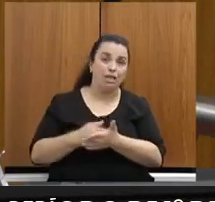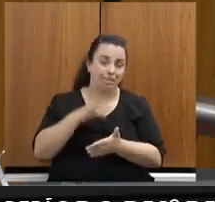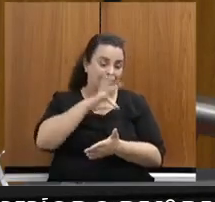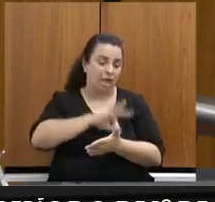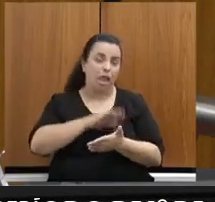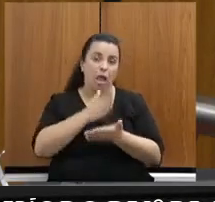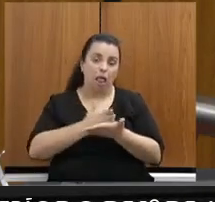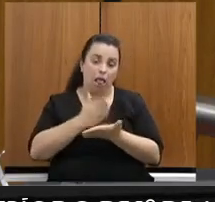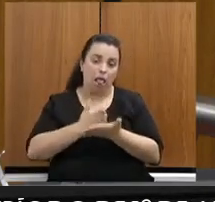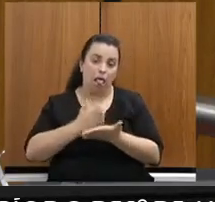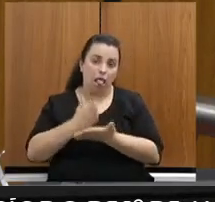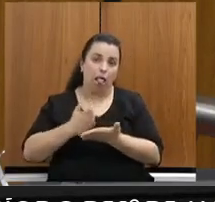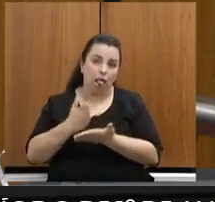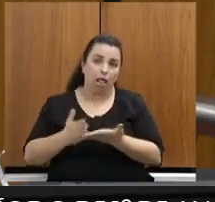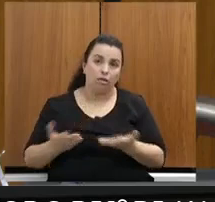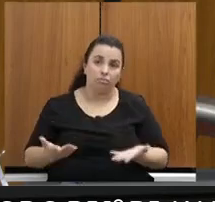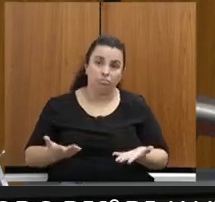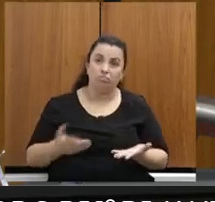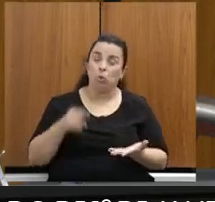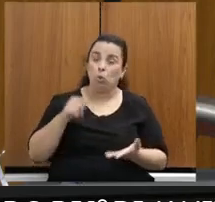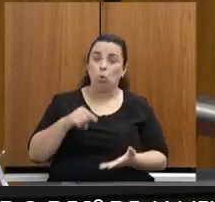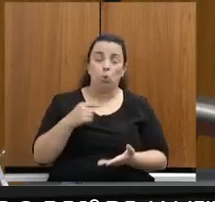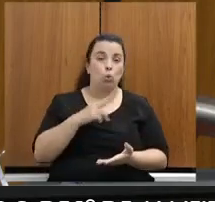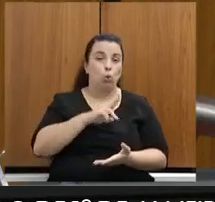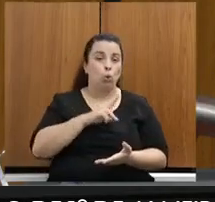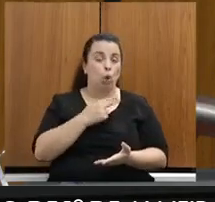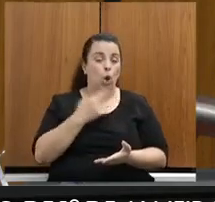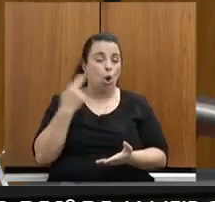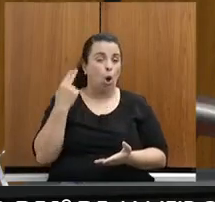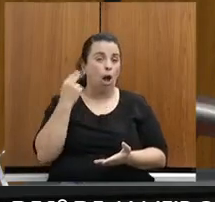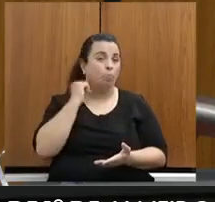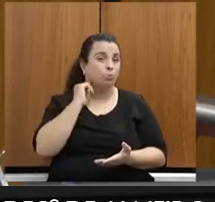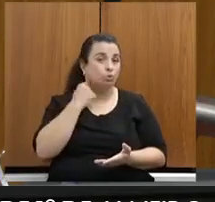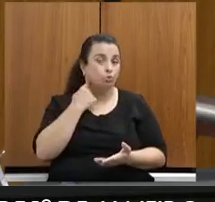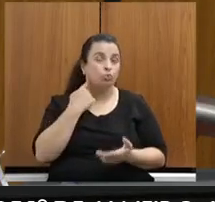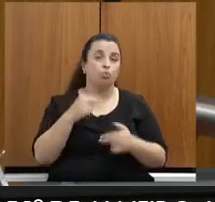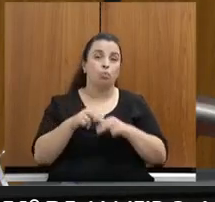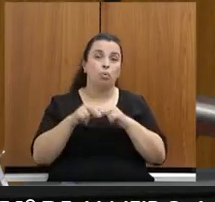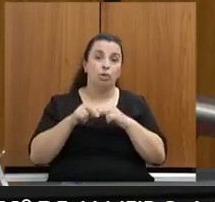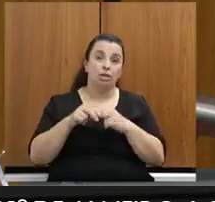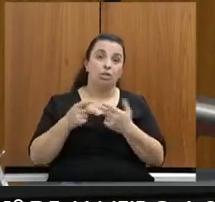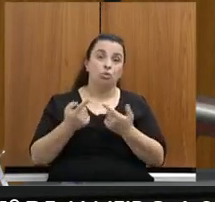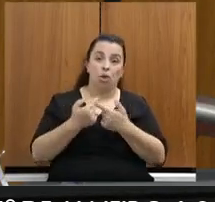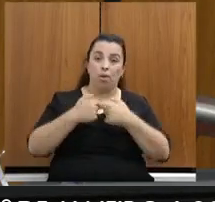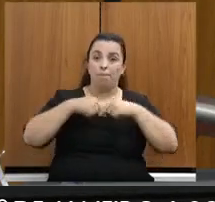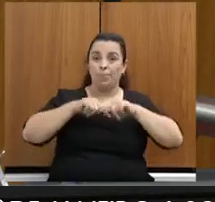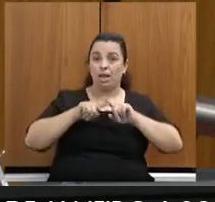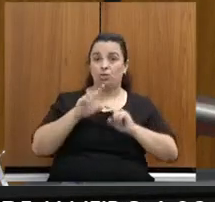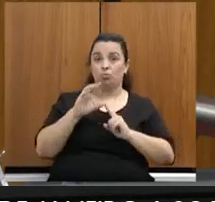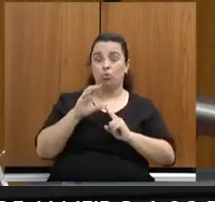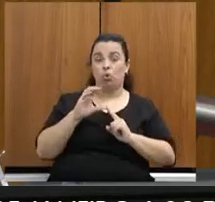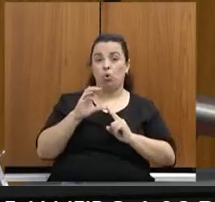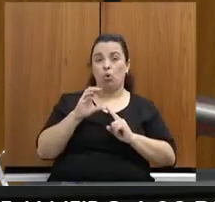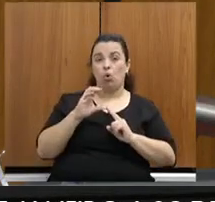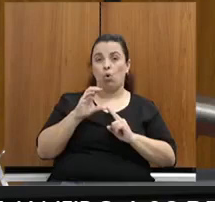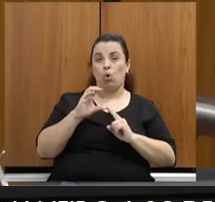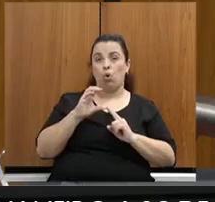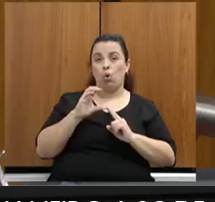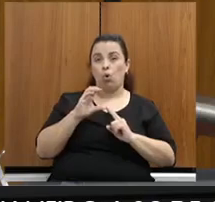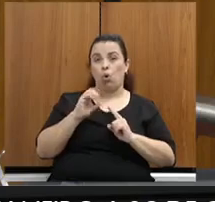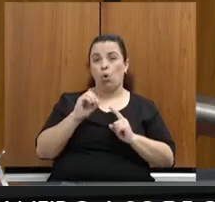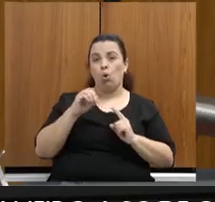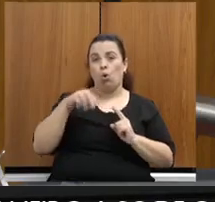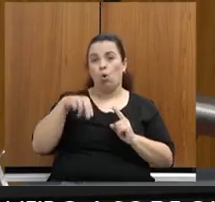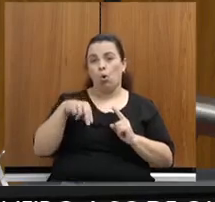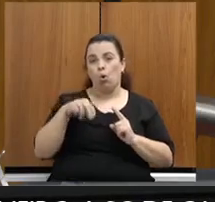porque o nome foi para o Serasa porque o tal do consignado o governo cometeu um